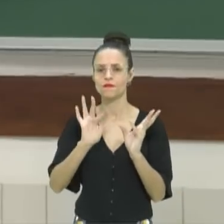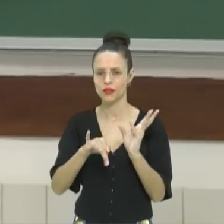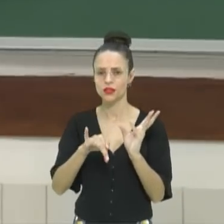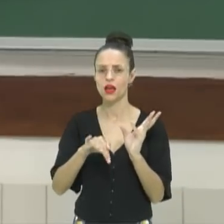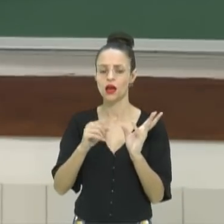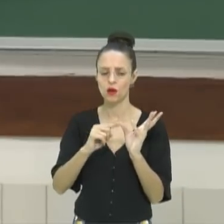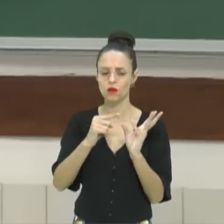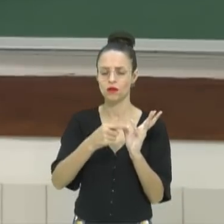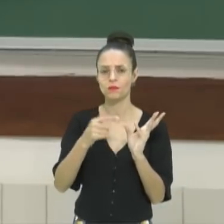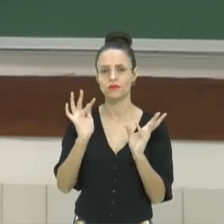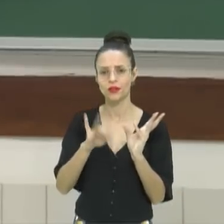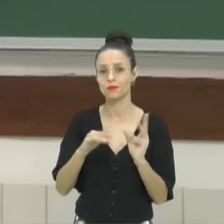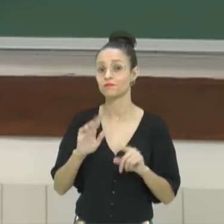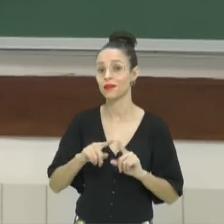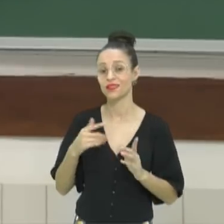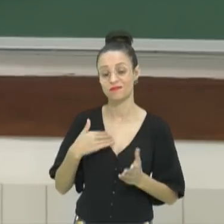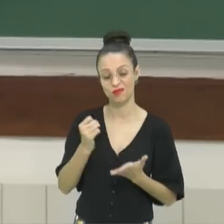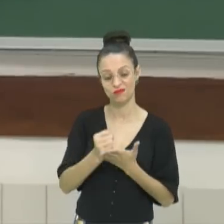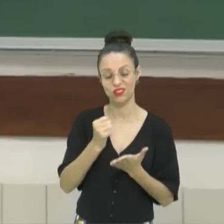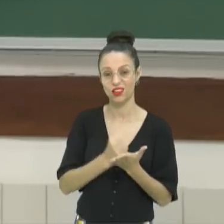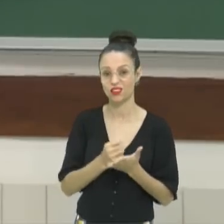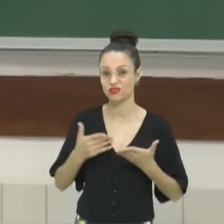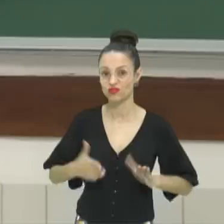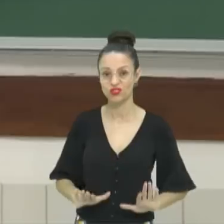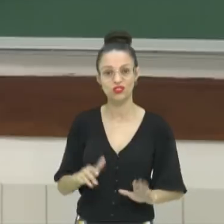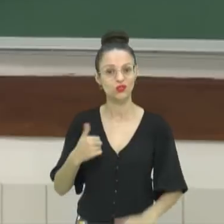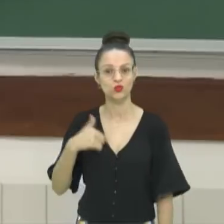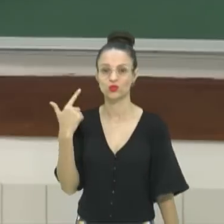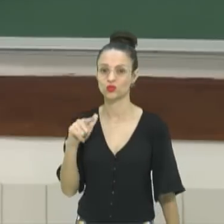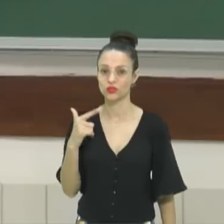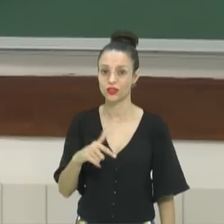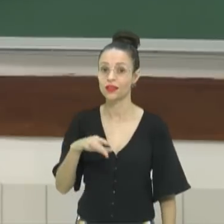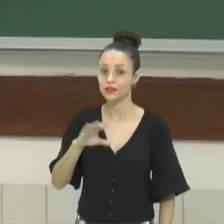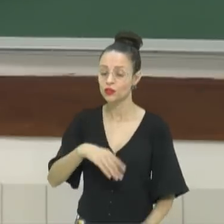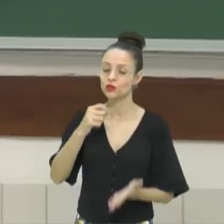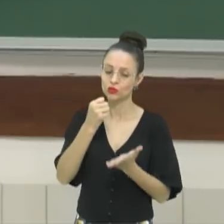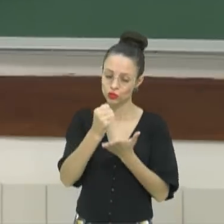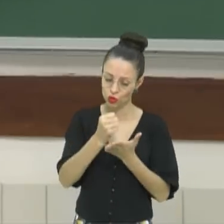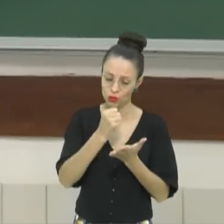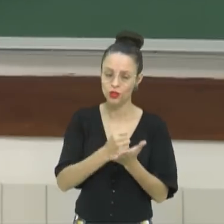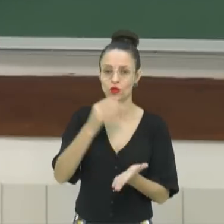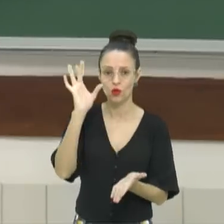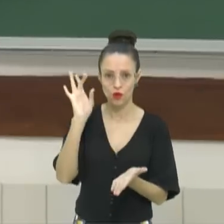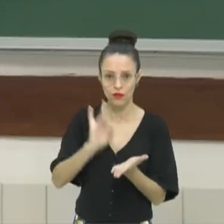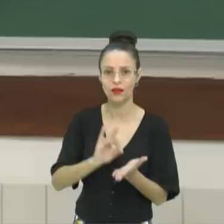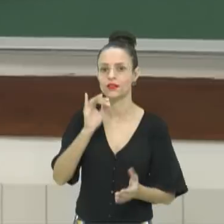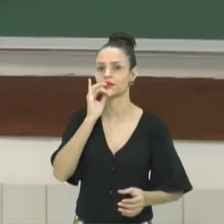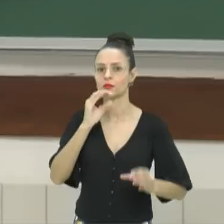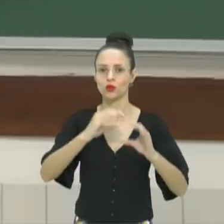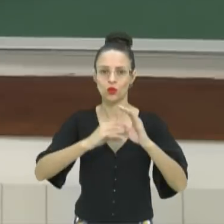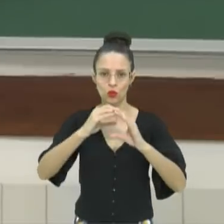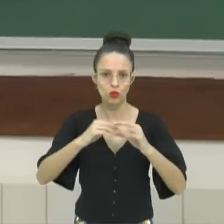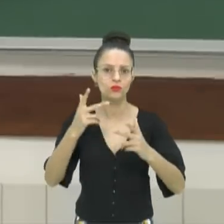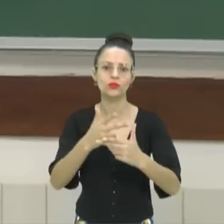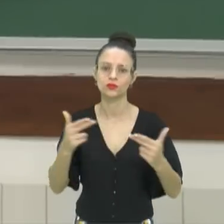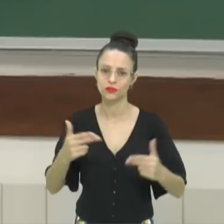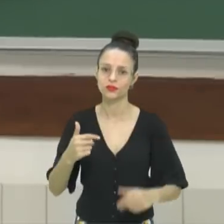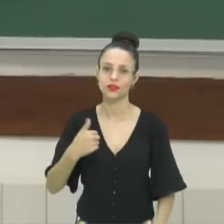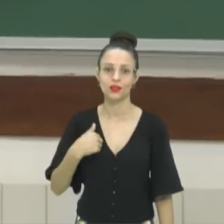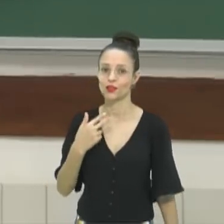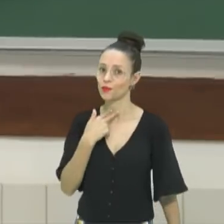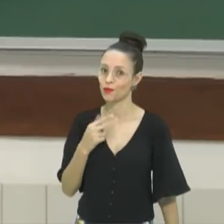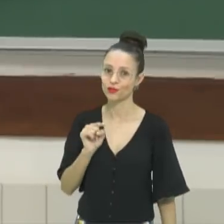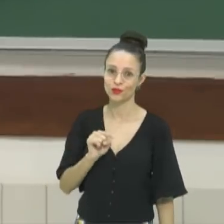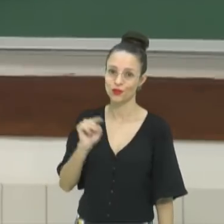acento. Mas no meu registro não tem. Então, quando é um documento oficial, de, por exemplo, de concurso, alguma coisa assim, eu não